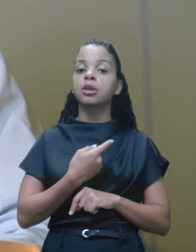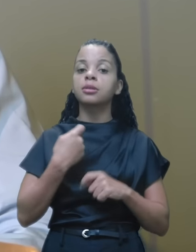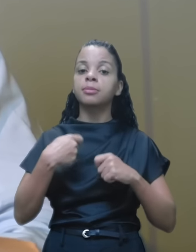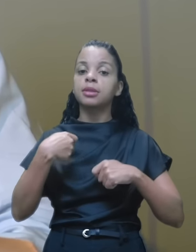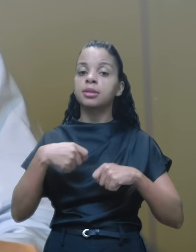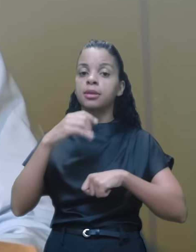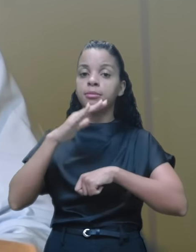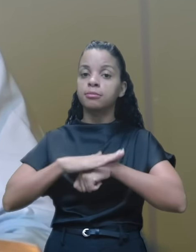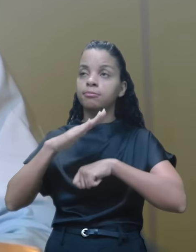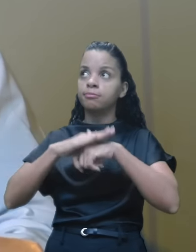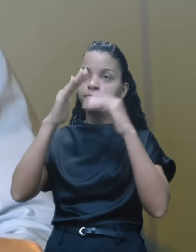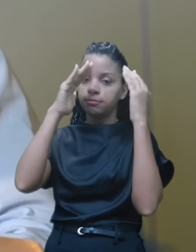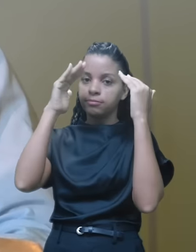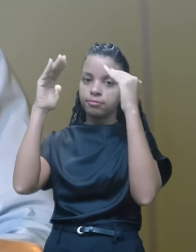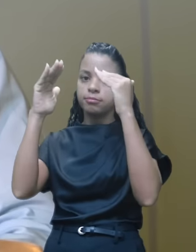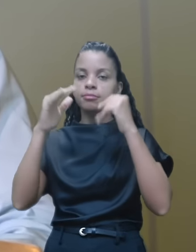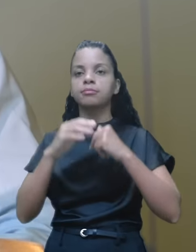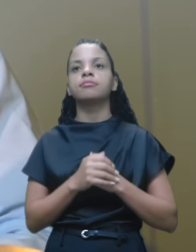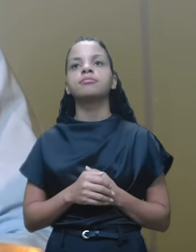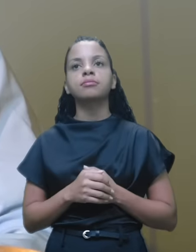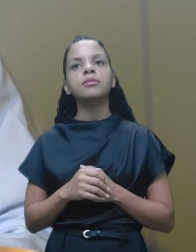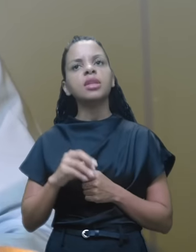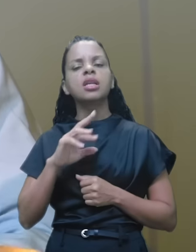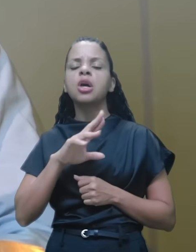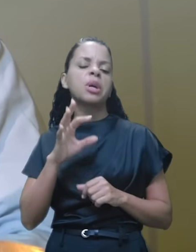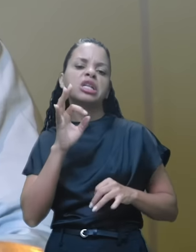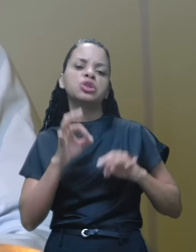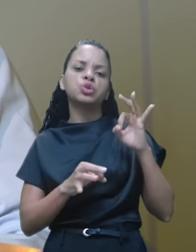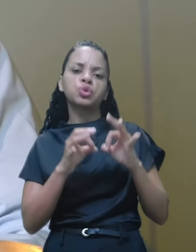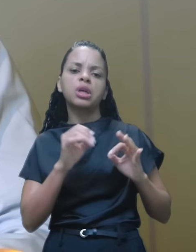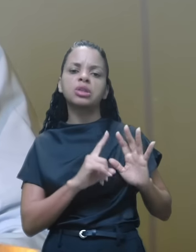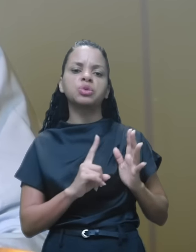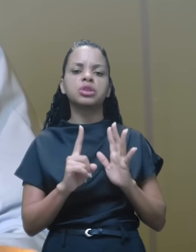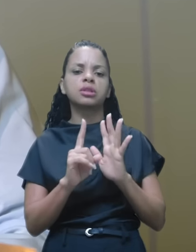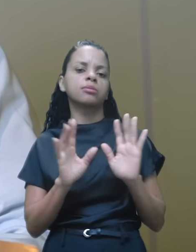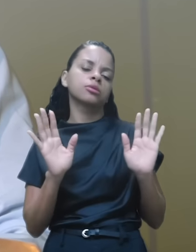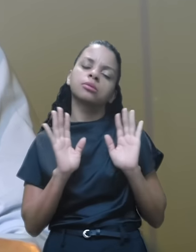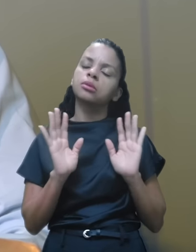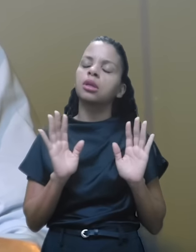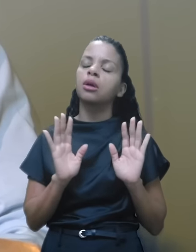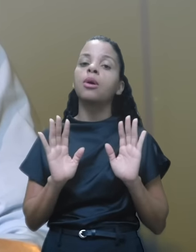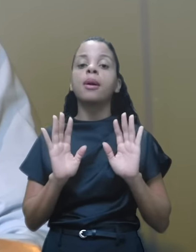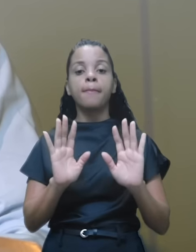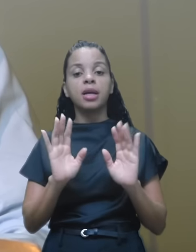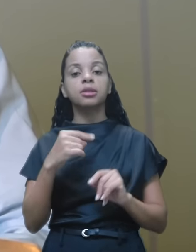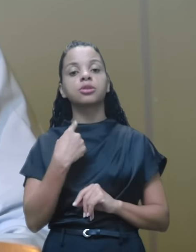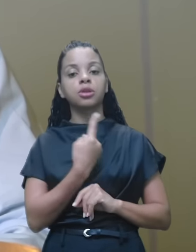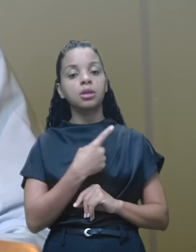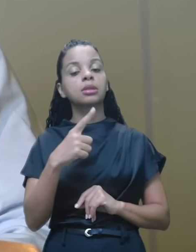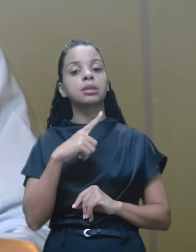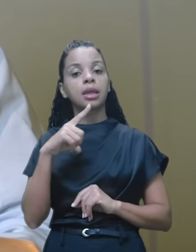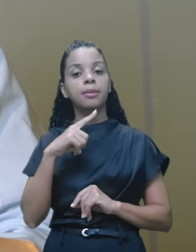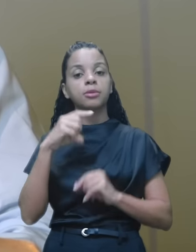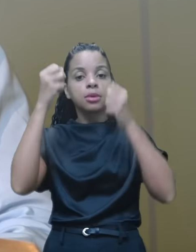diferente das dos discípulos aqui e longe de julgá-los, quem sabe se estivéssemos lá, faríamos as mesmas coisas, mas nós temos